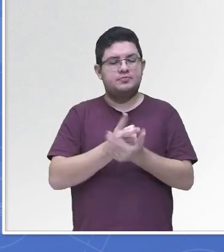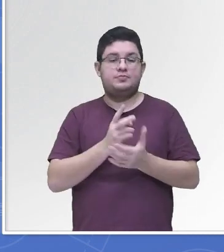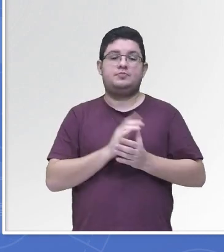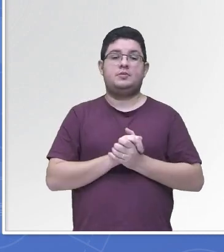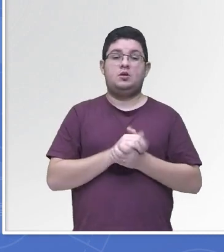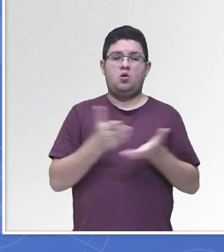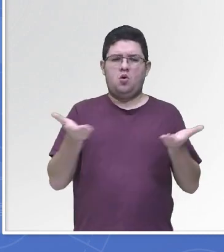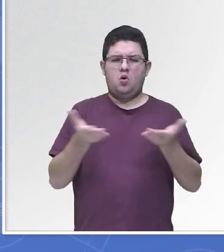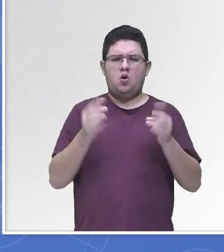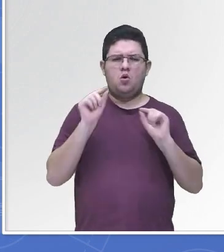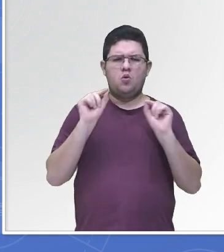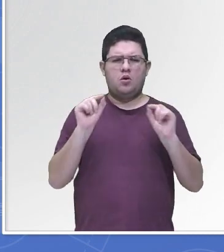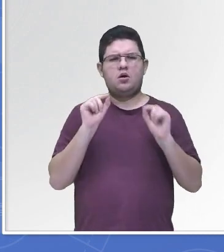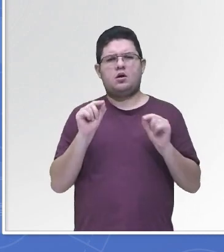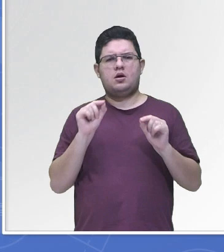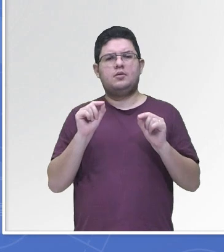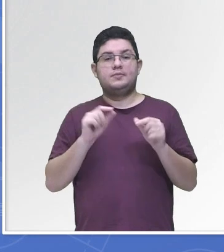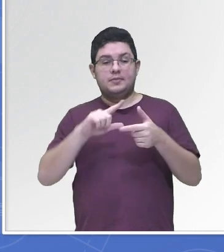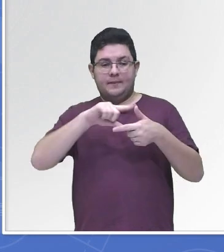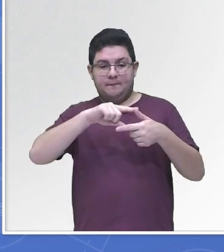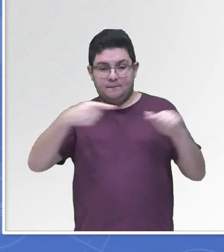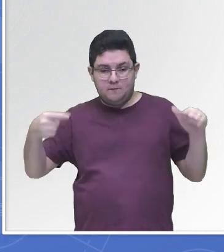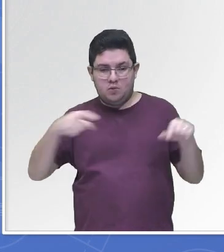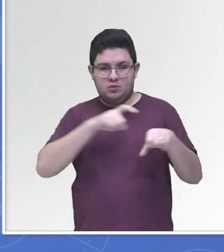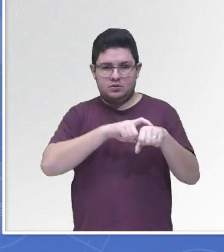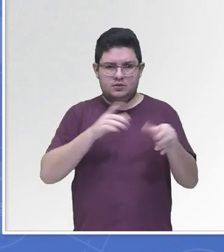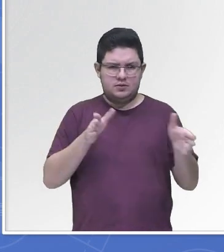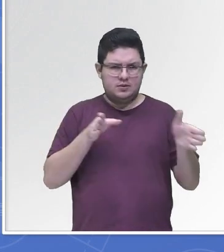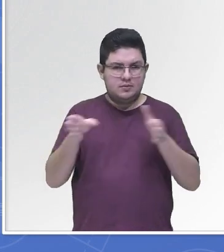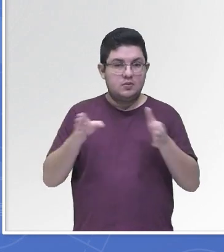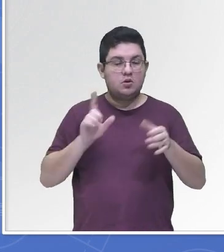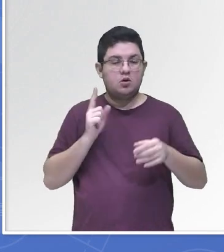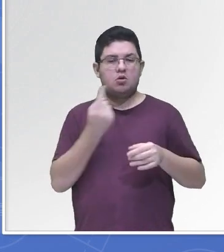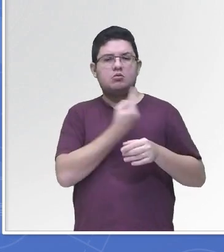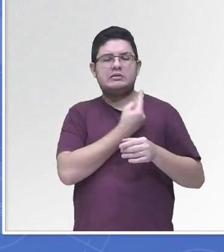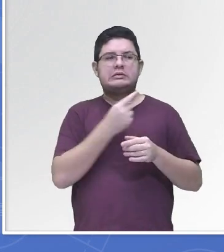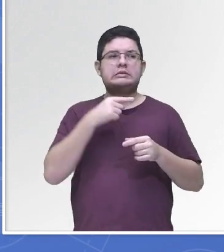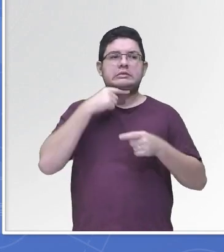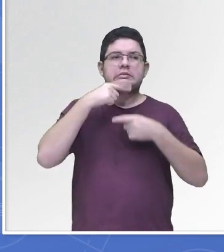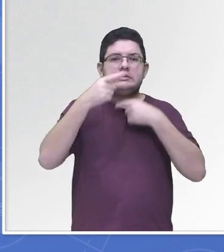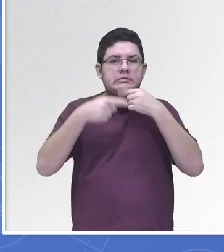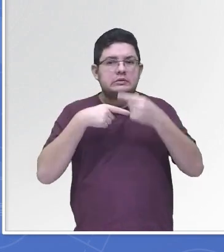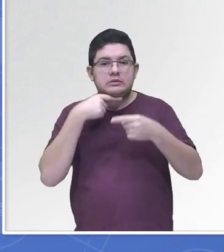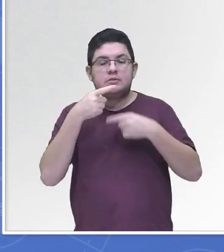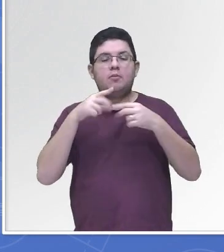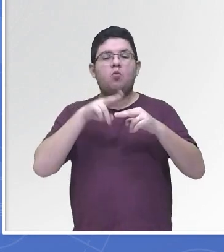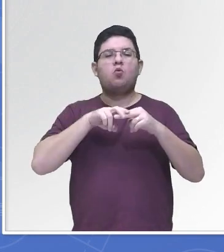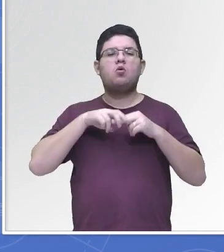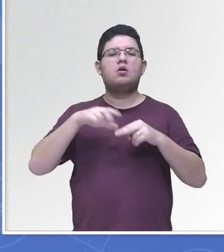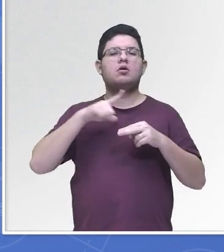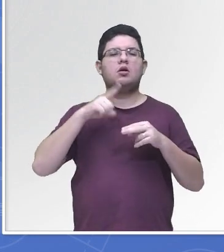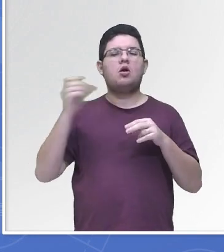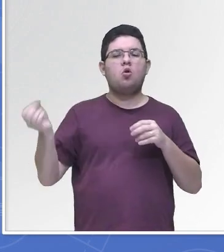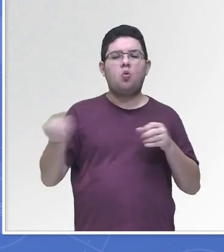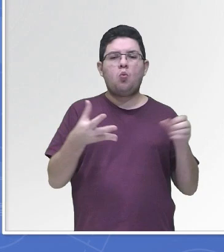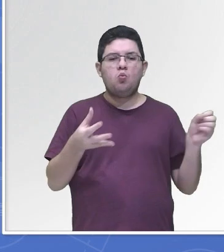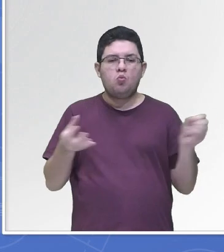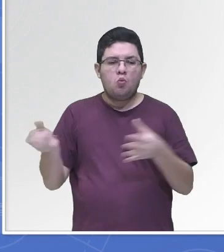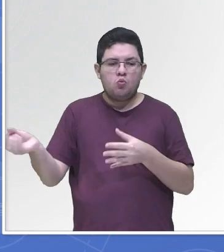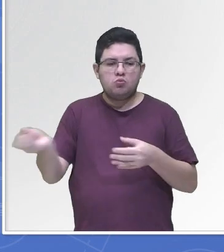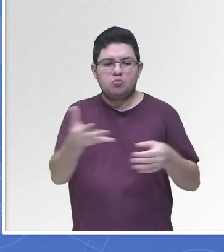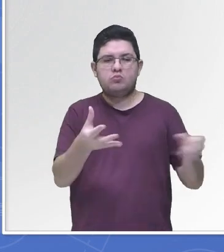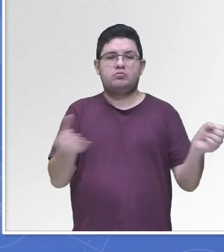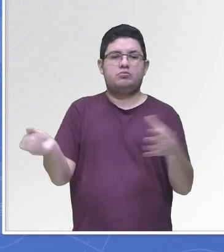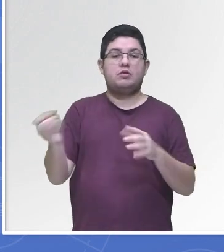moderno aqui, essa crise começa a aparecer dentro de nós, porque tantas coisas vão surgindo, o mundo vai nos trazendo e vai